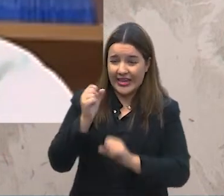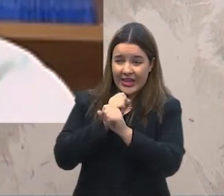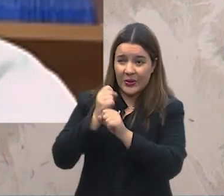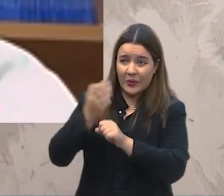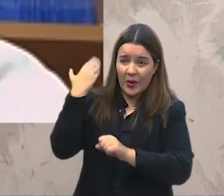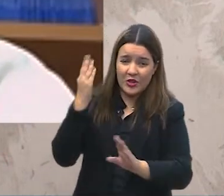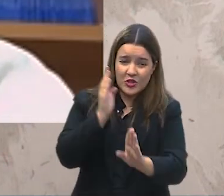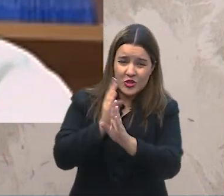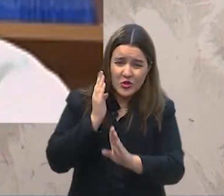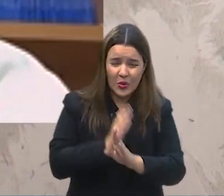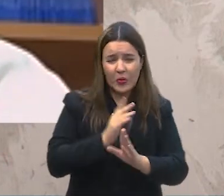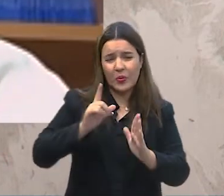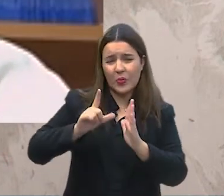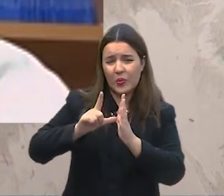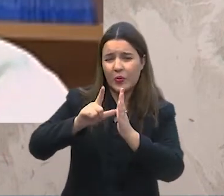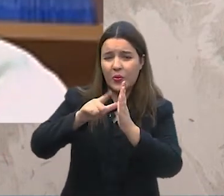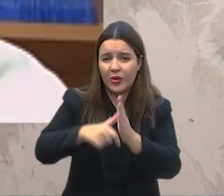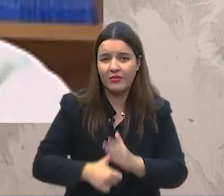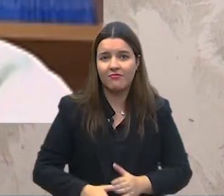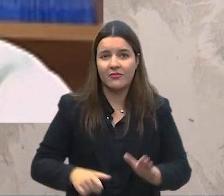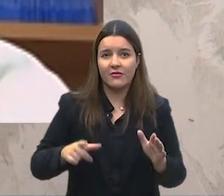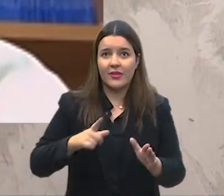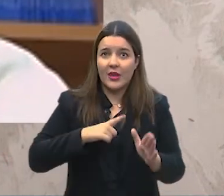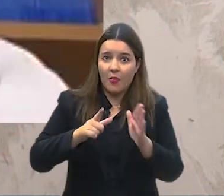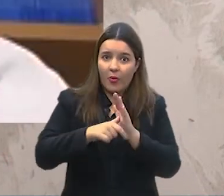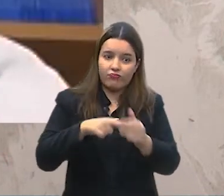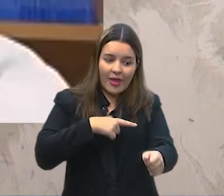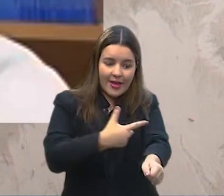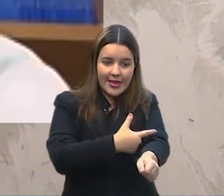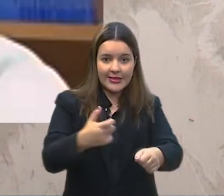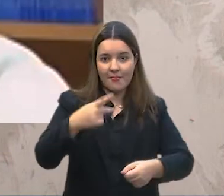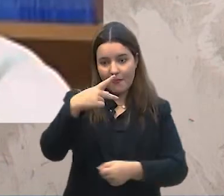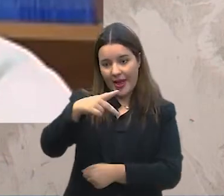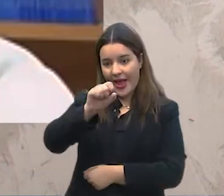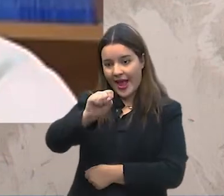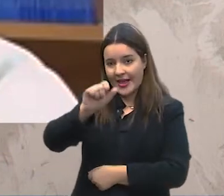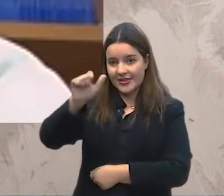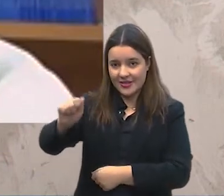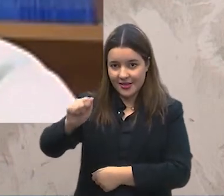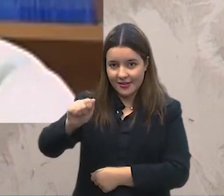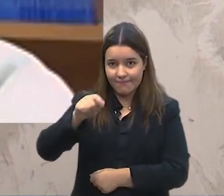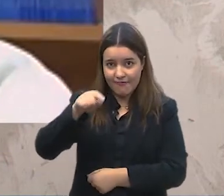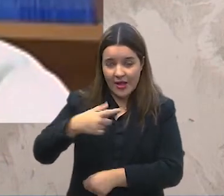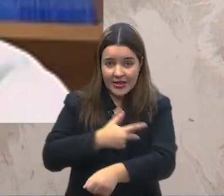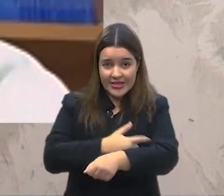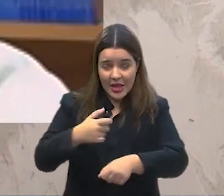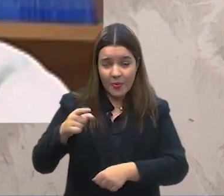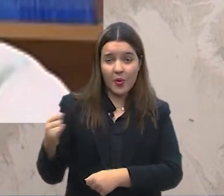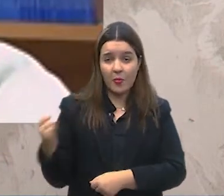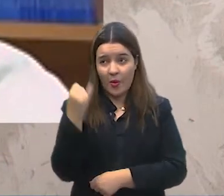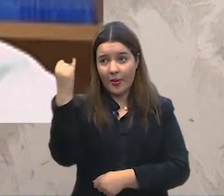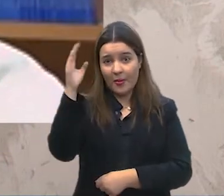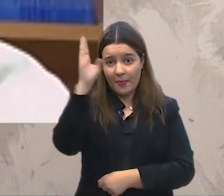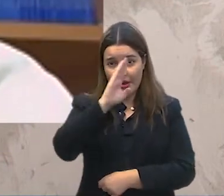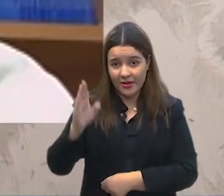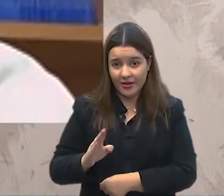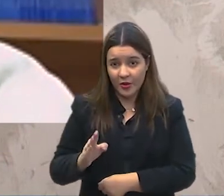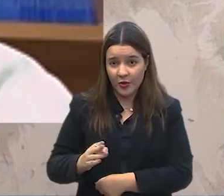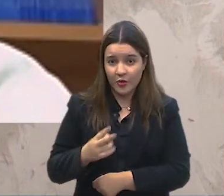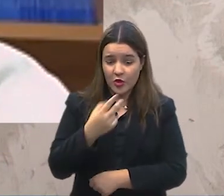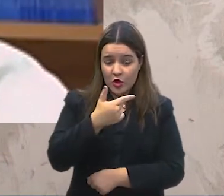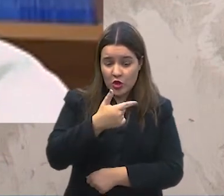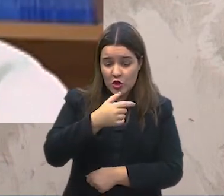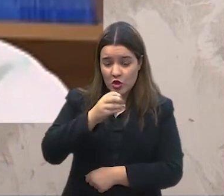do advento do PSA, e isso ficou muito mais, vamos dizer, importante para nós aqui no Brasil, depois dos anos